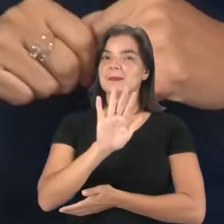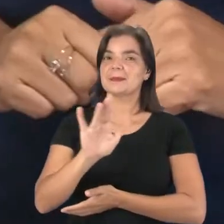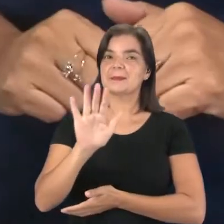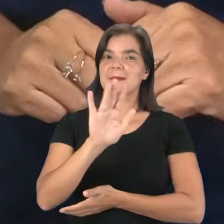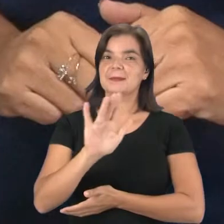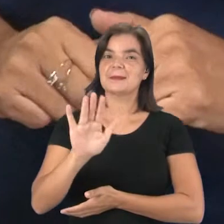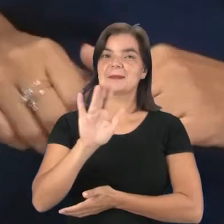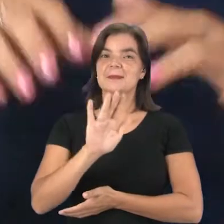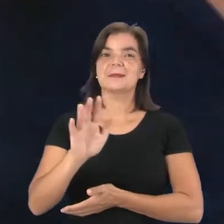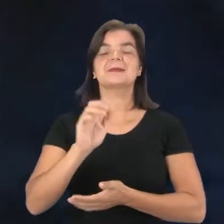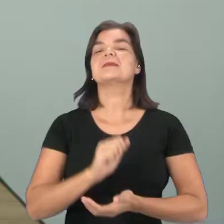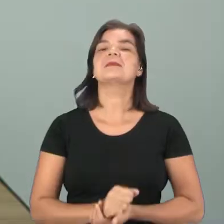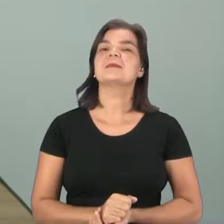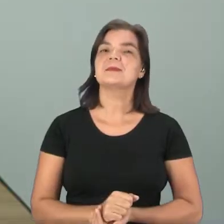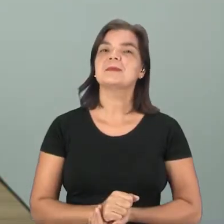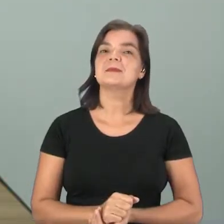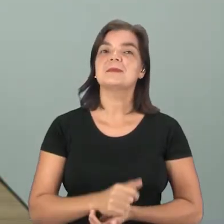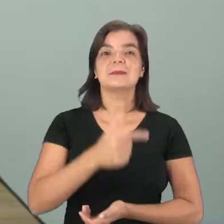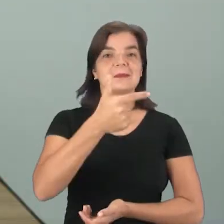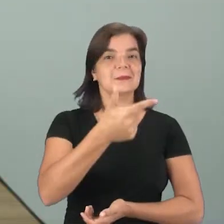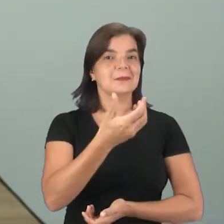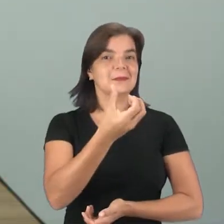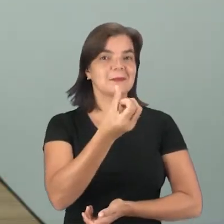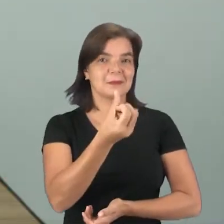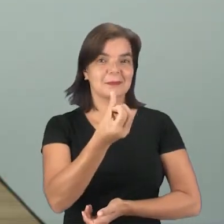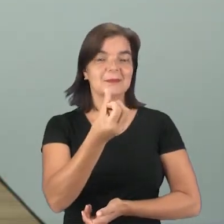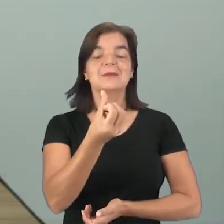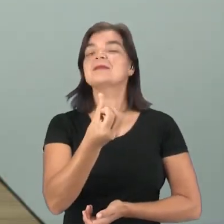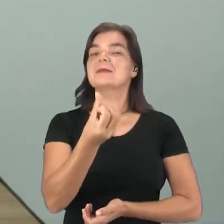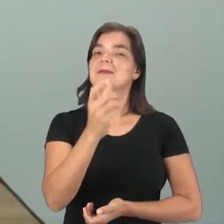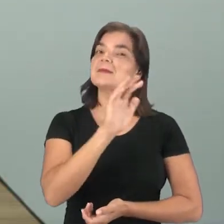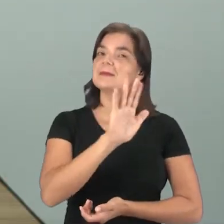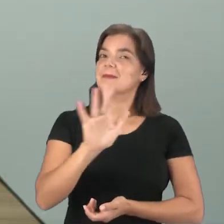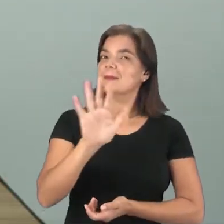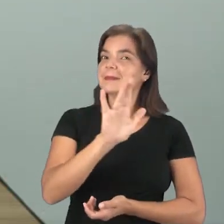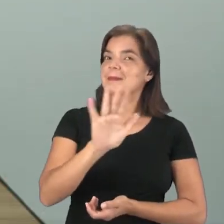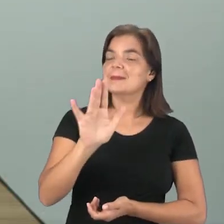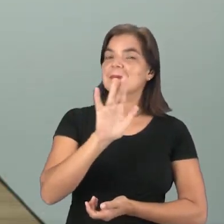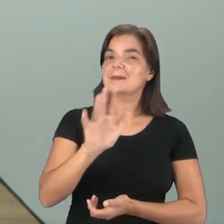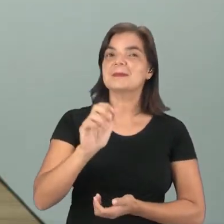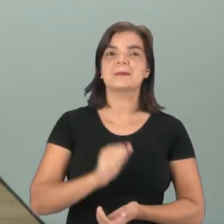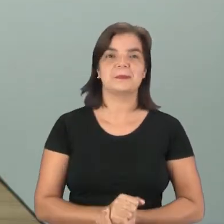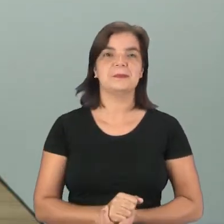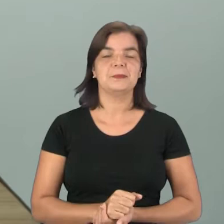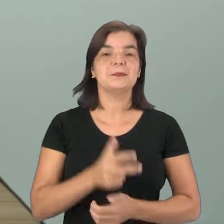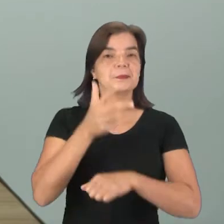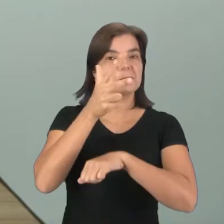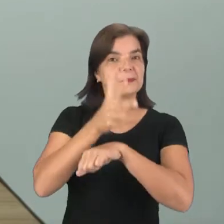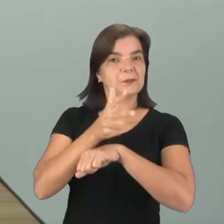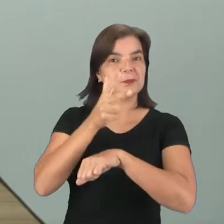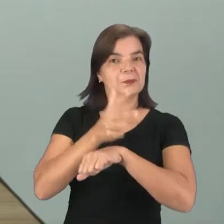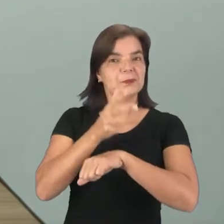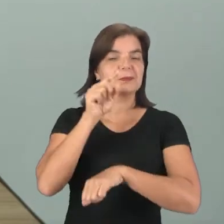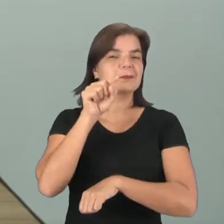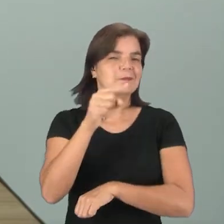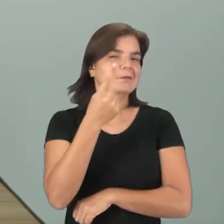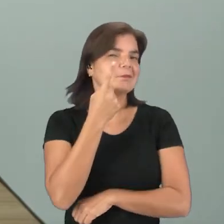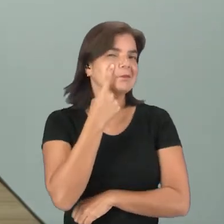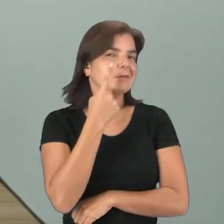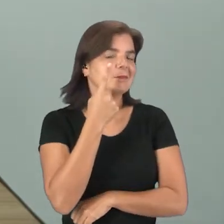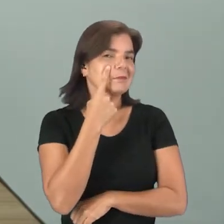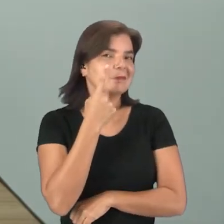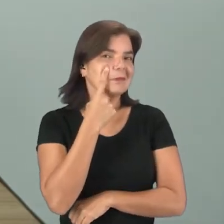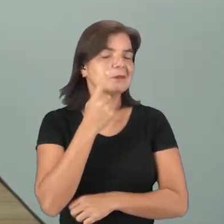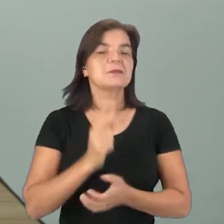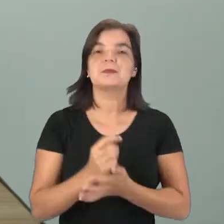do alfabeto tem as 26 letras do nosso alfabeto no vídeo você